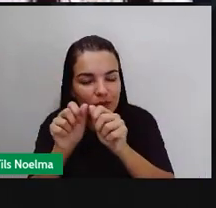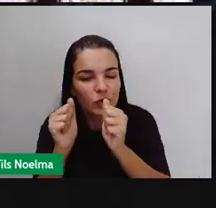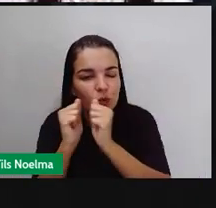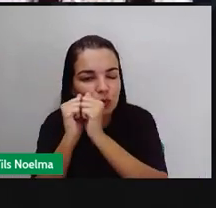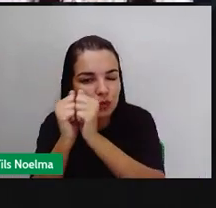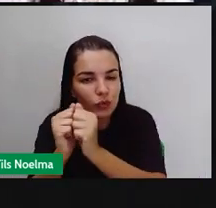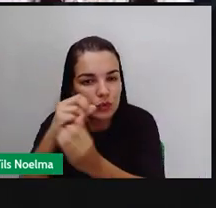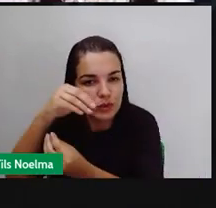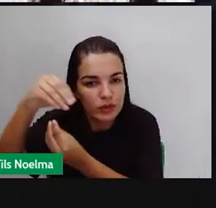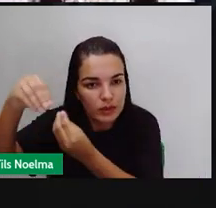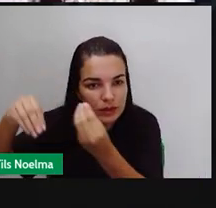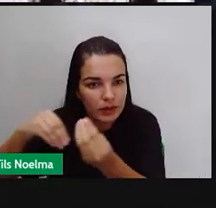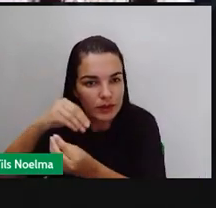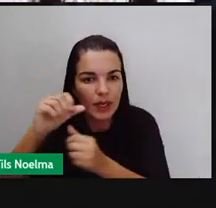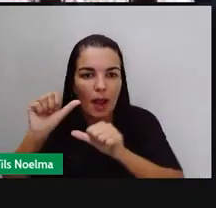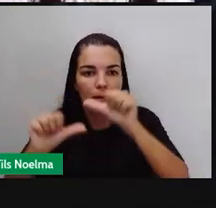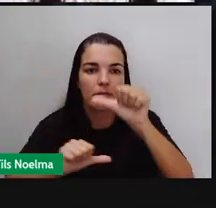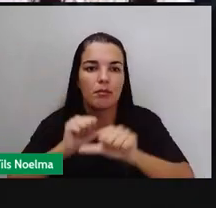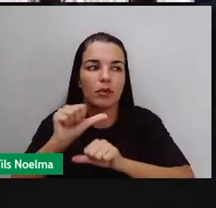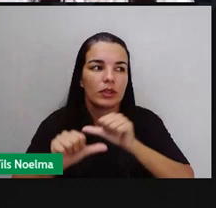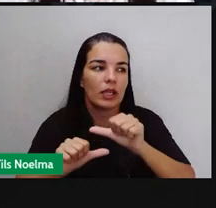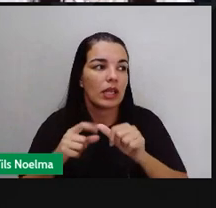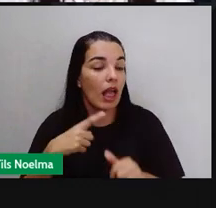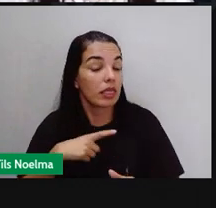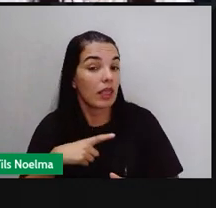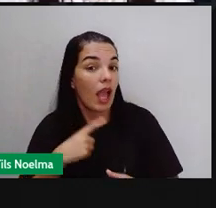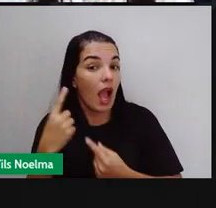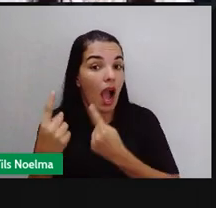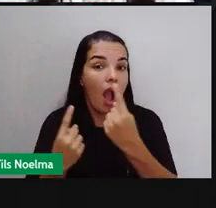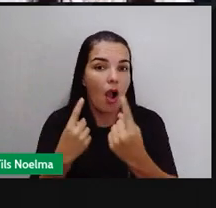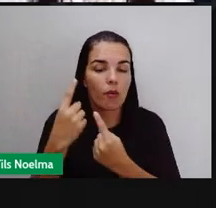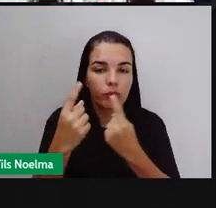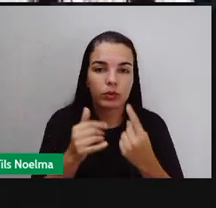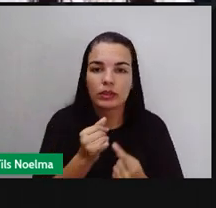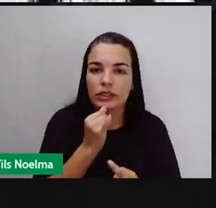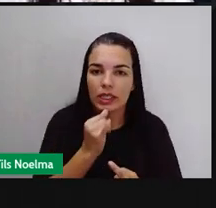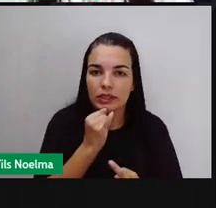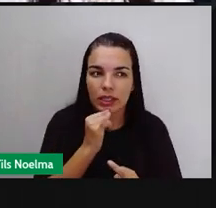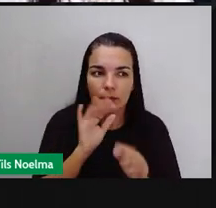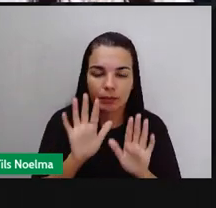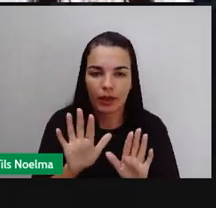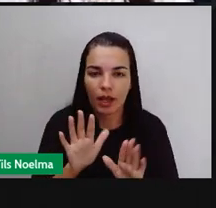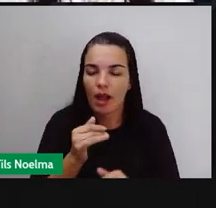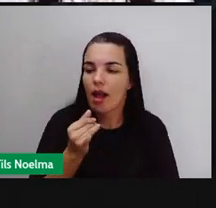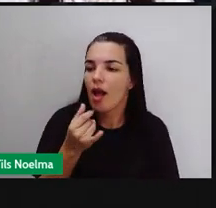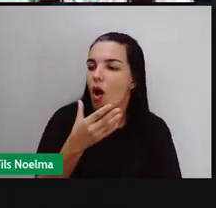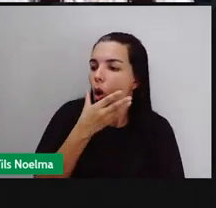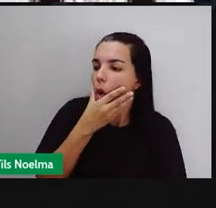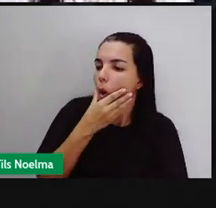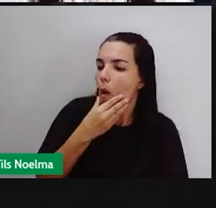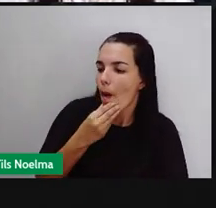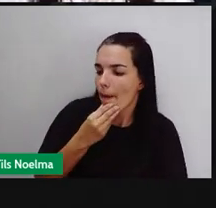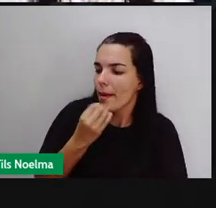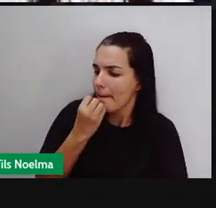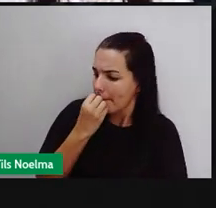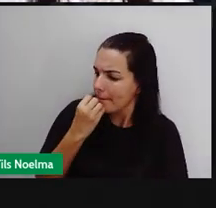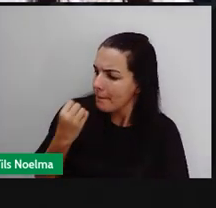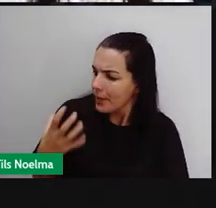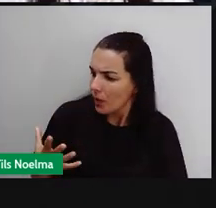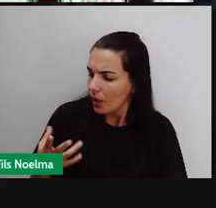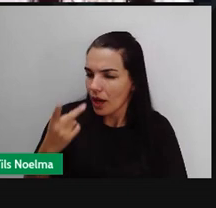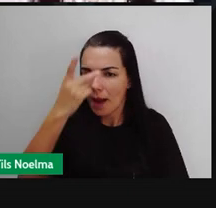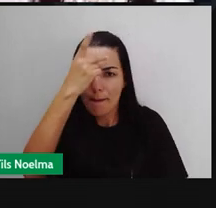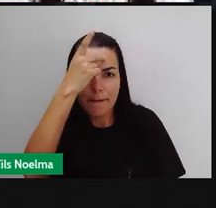grau. Aí nós temos alguns exemplos. Homem, bom. Pessoa,